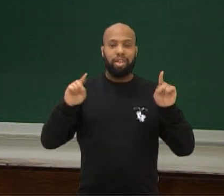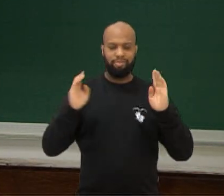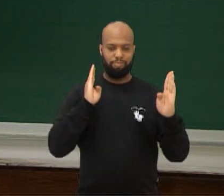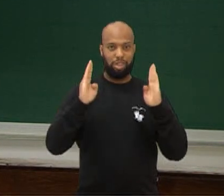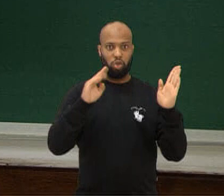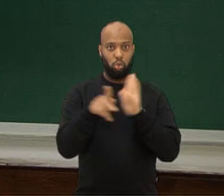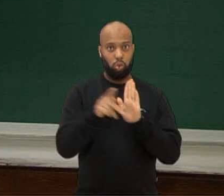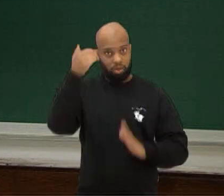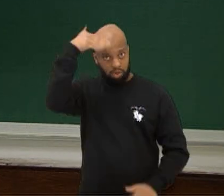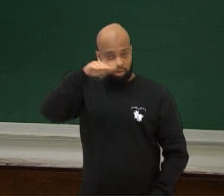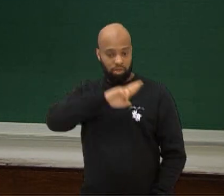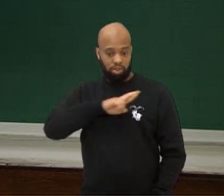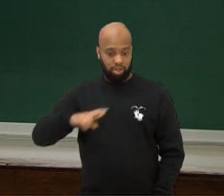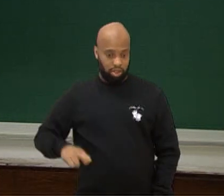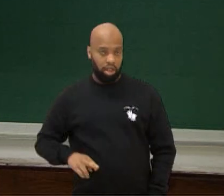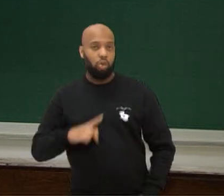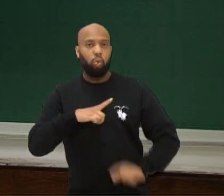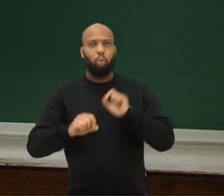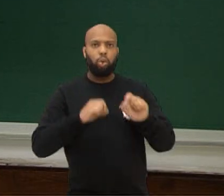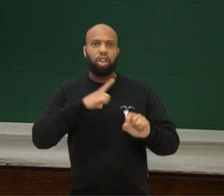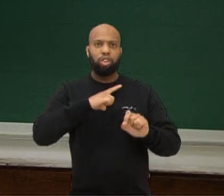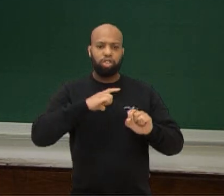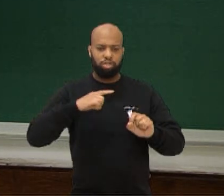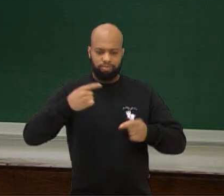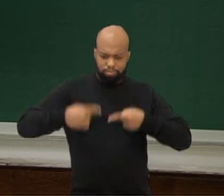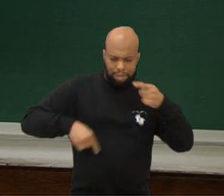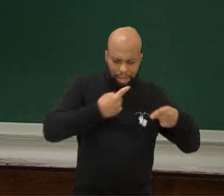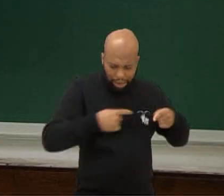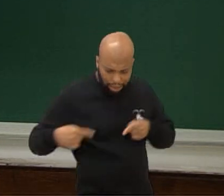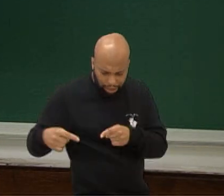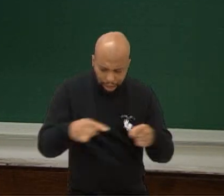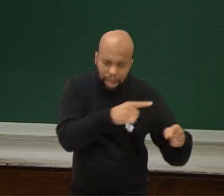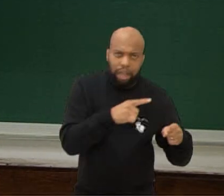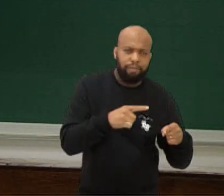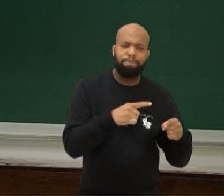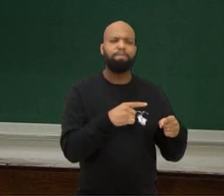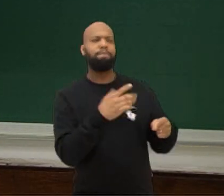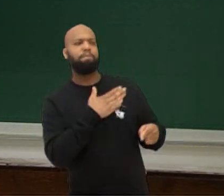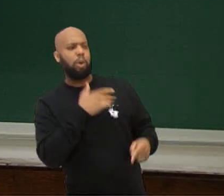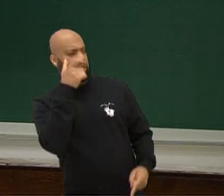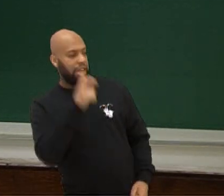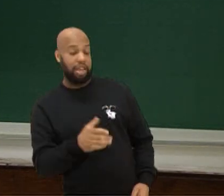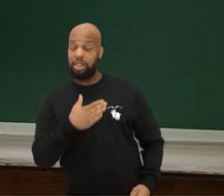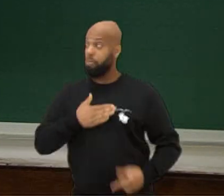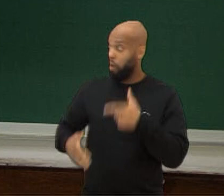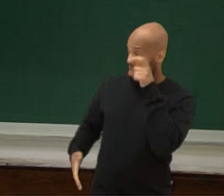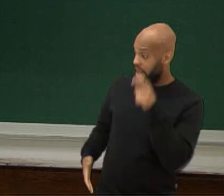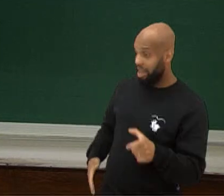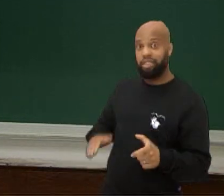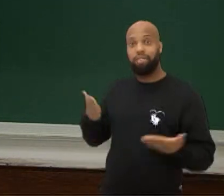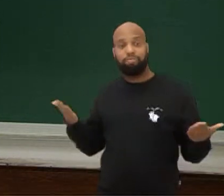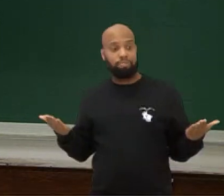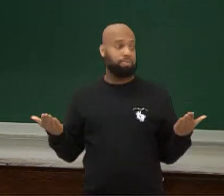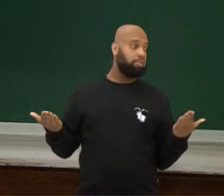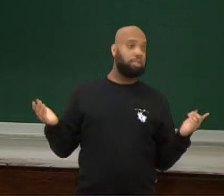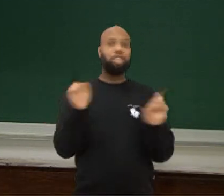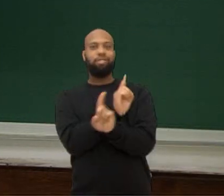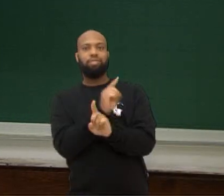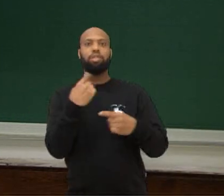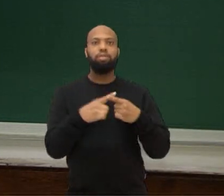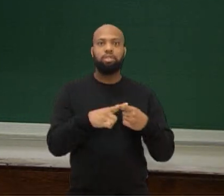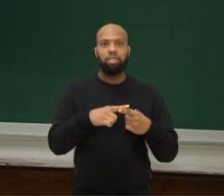de interesses, ele é inerente a esse sistema. Porque a intenção, né, da maioria